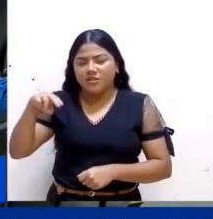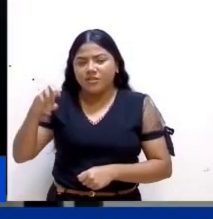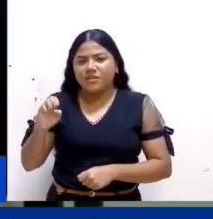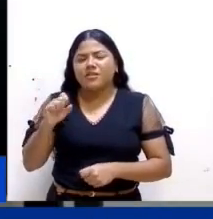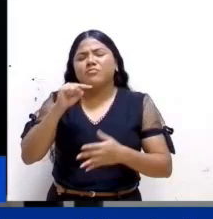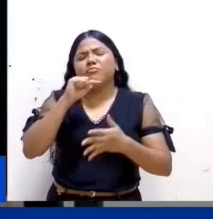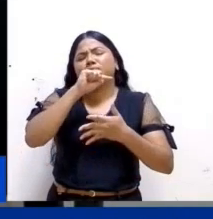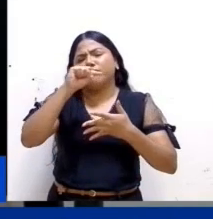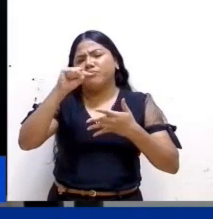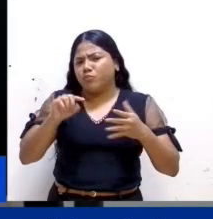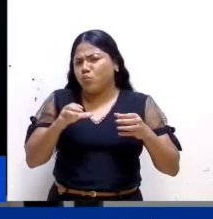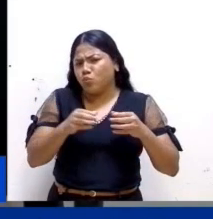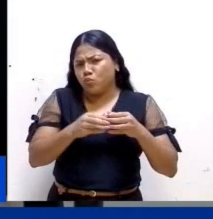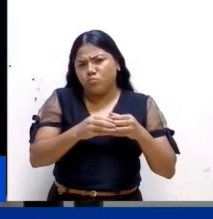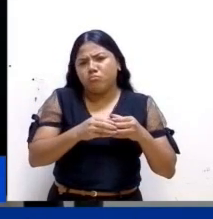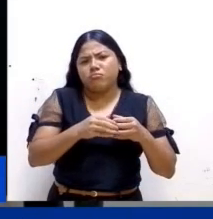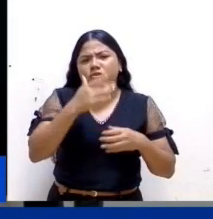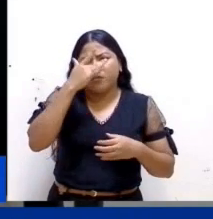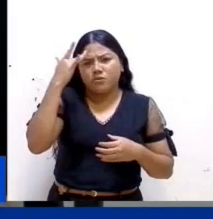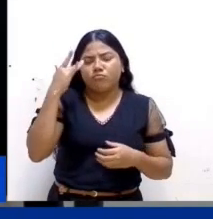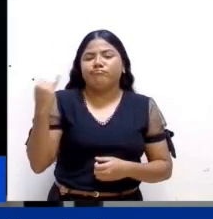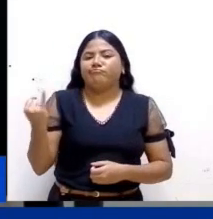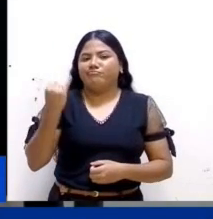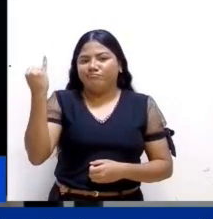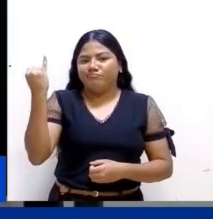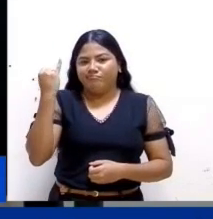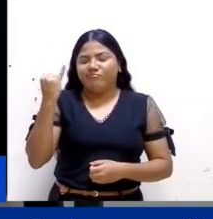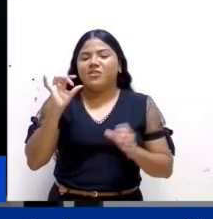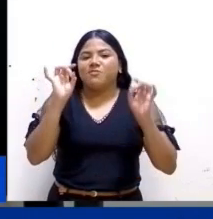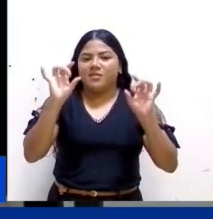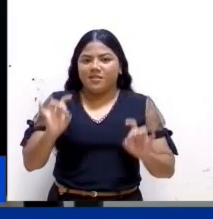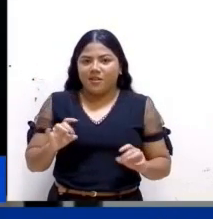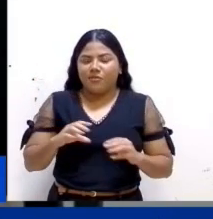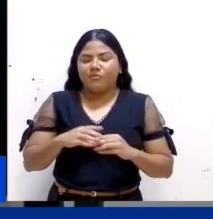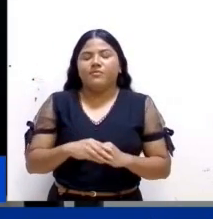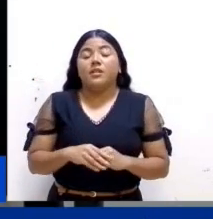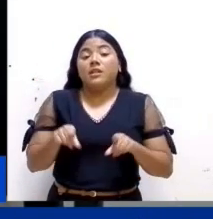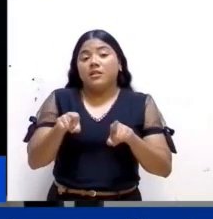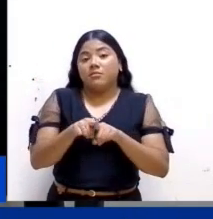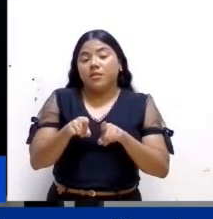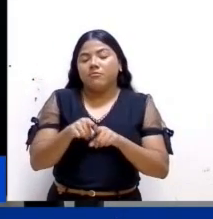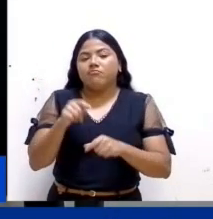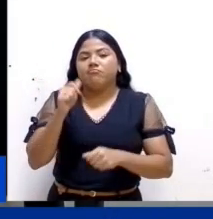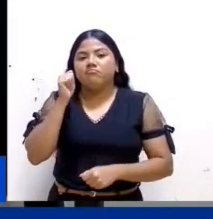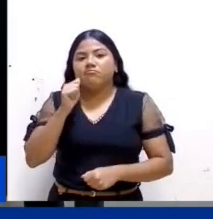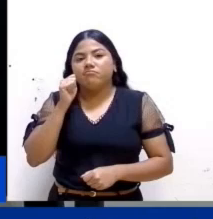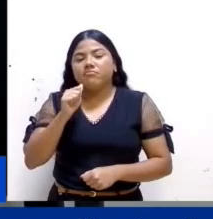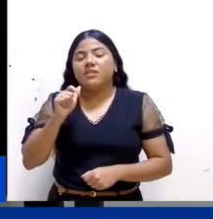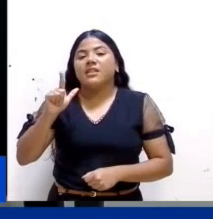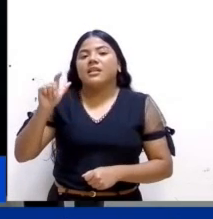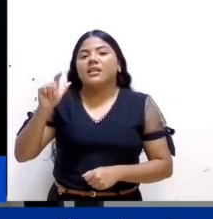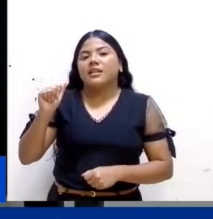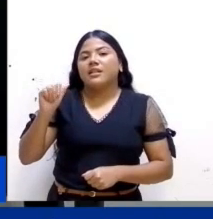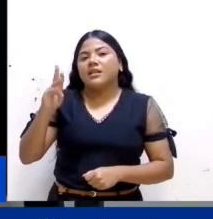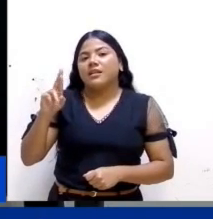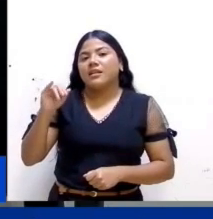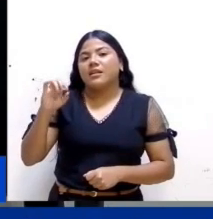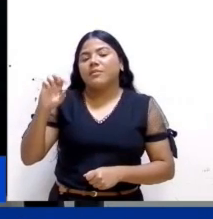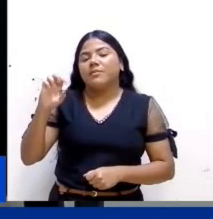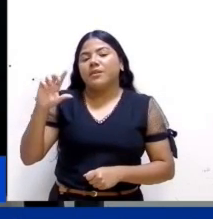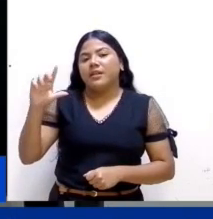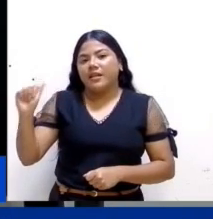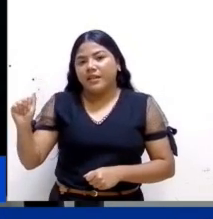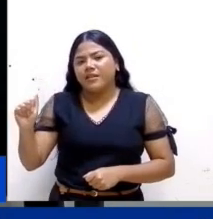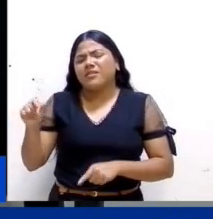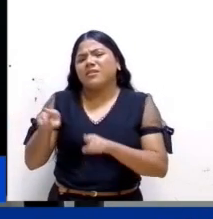nossa palestrante, né? Usa óculos de armação escura, que também e traje a blusa rosa e calça jeans. Lá no NEJA, né, já faz